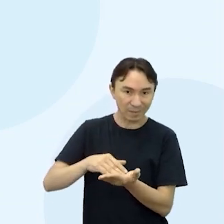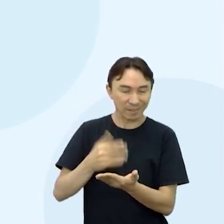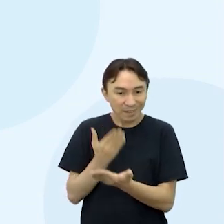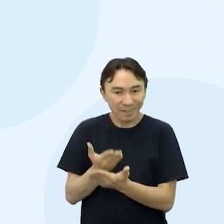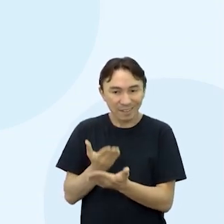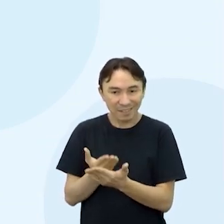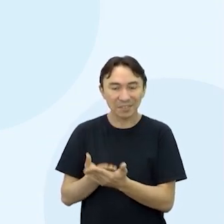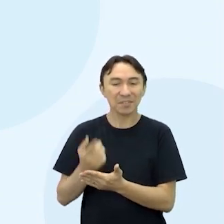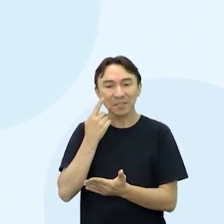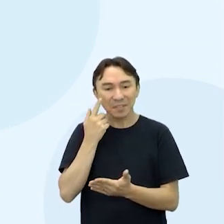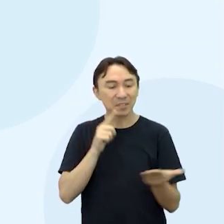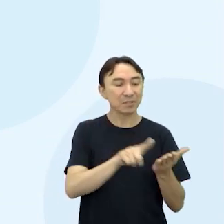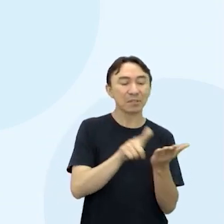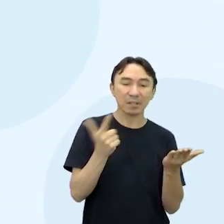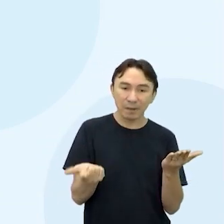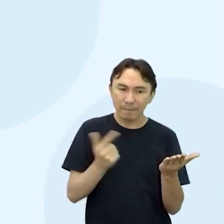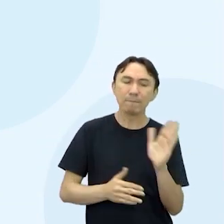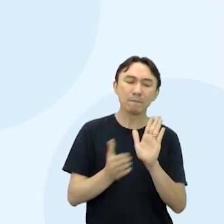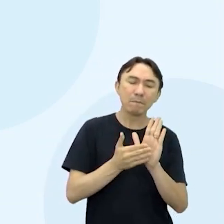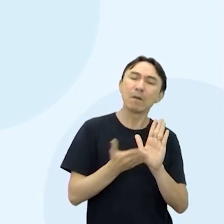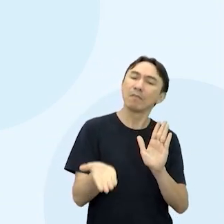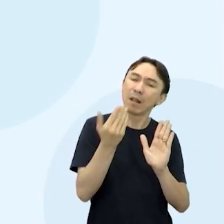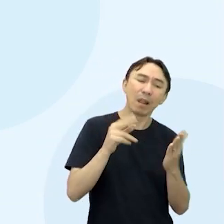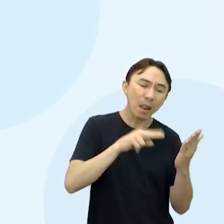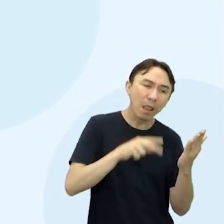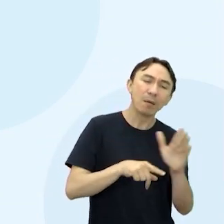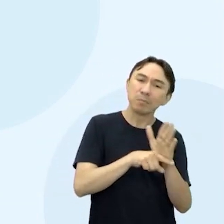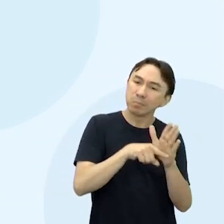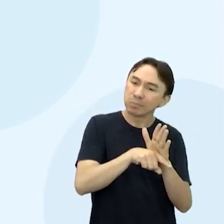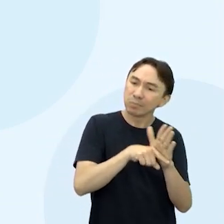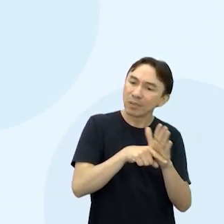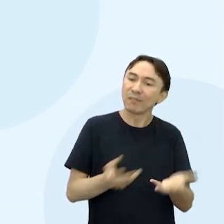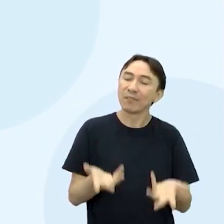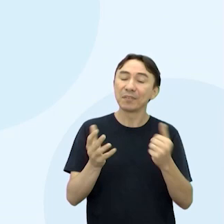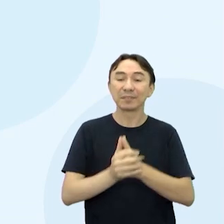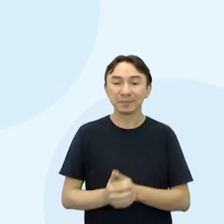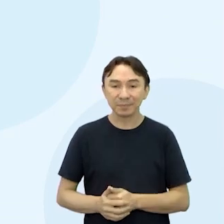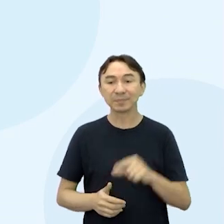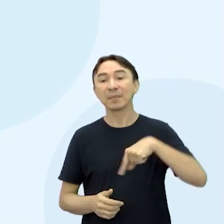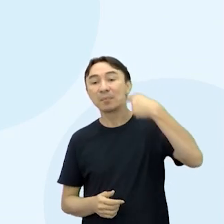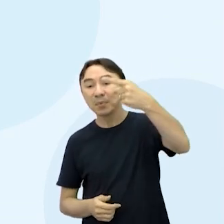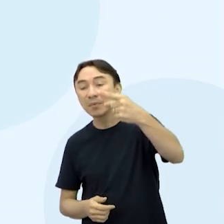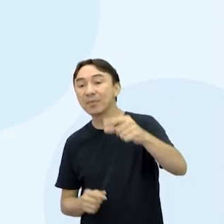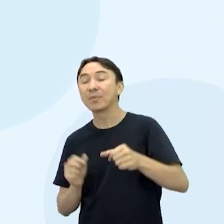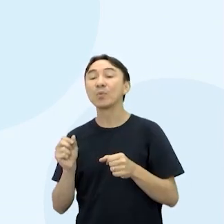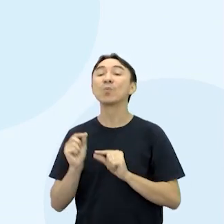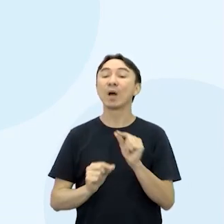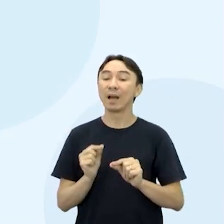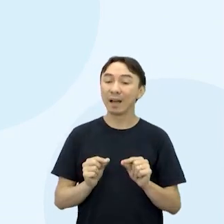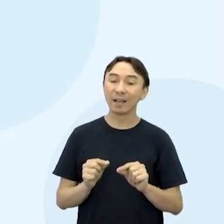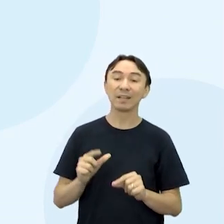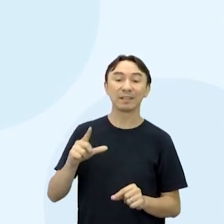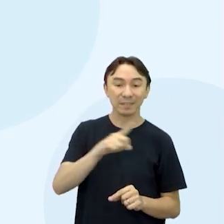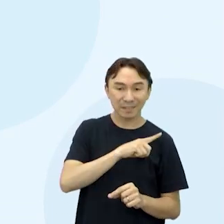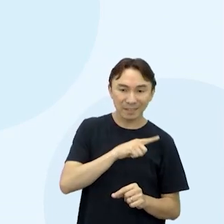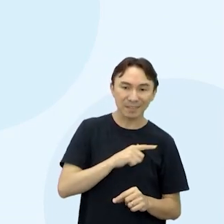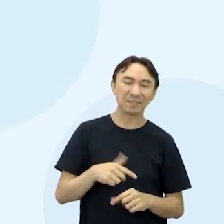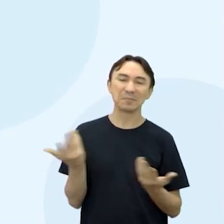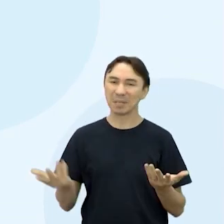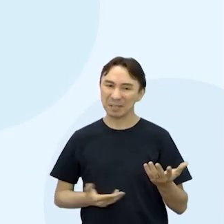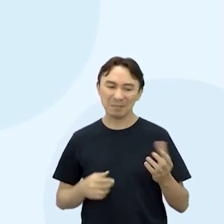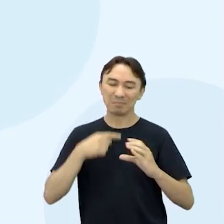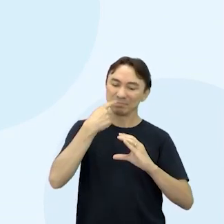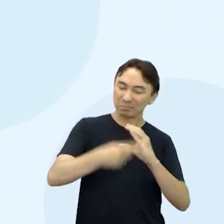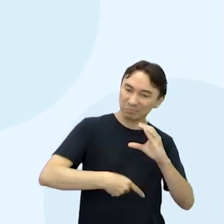outros pesquisados pelos estudantes por vocês. O que vem por aí? Vamos discutir as pautas apresentadas pelos veículos de mídia do mundo. Teremos